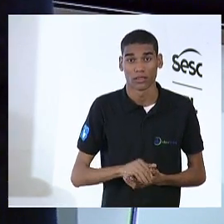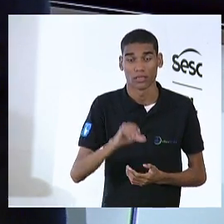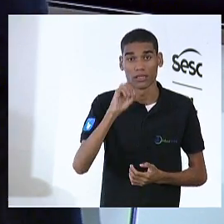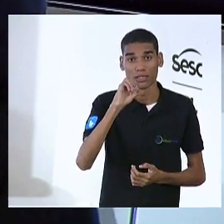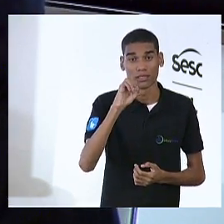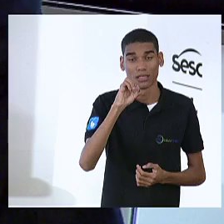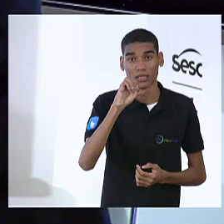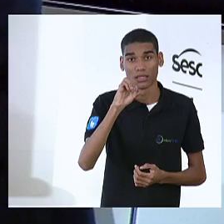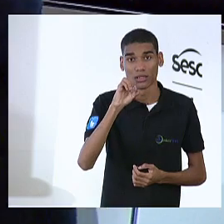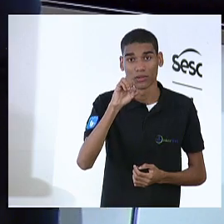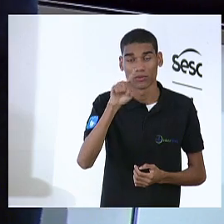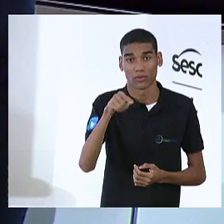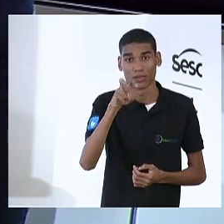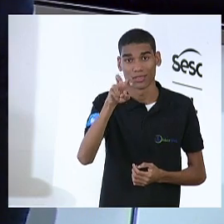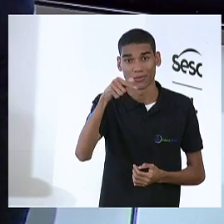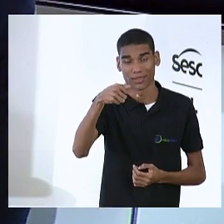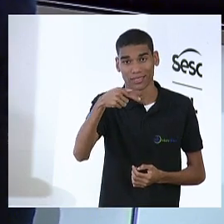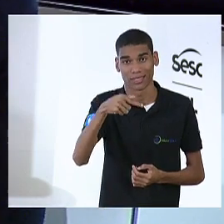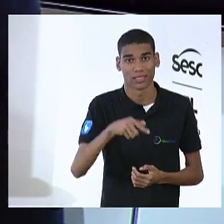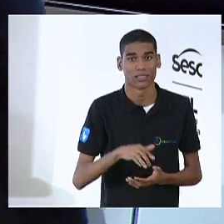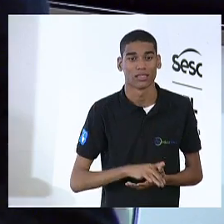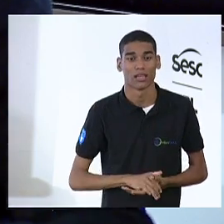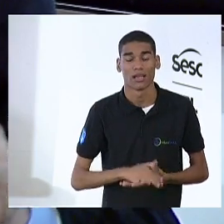0,57. Então,